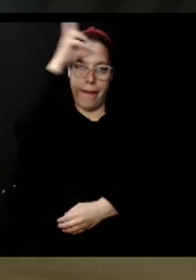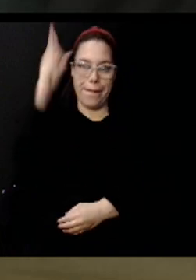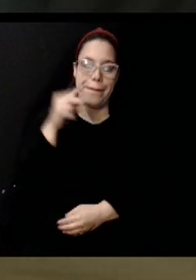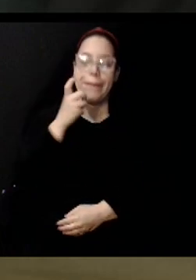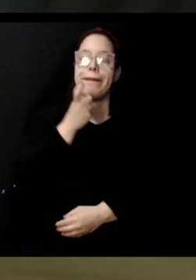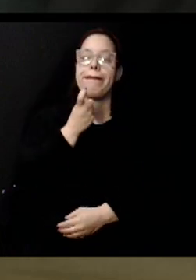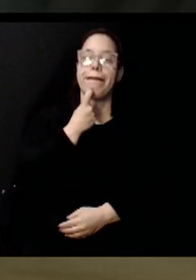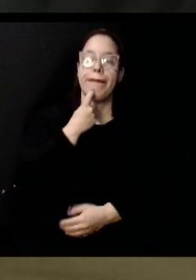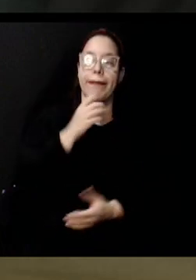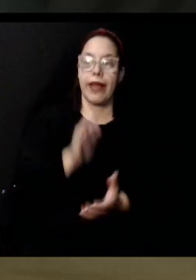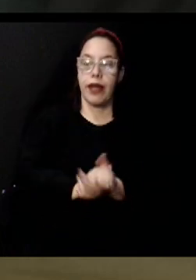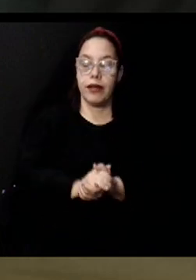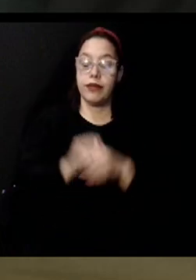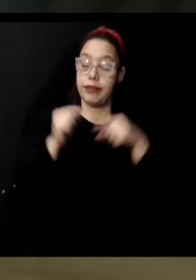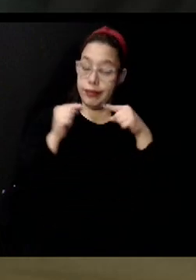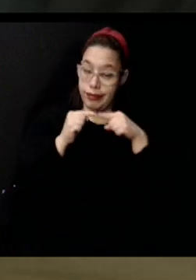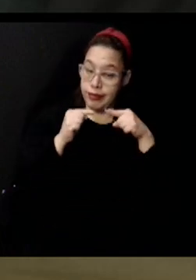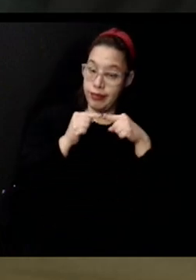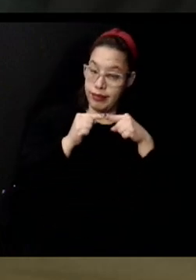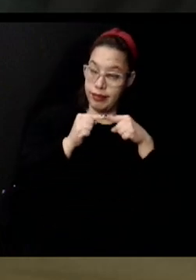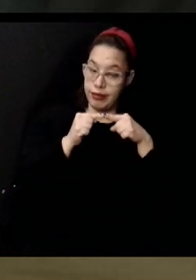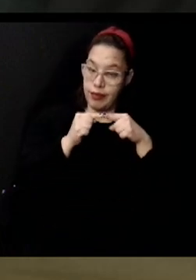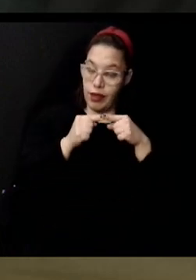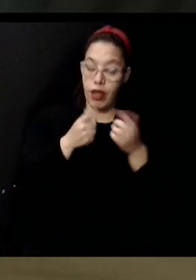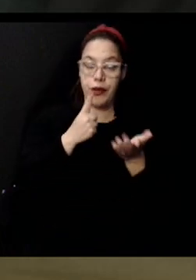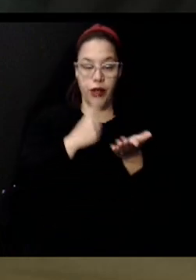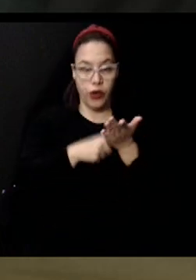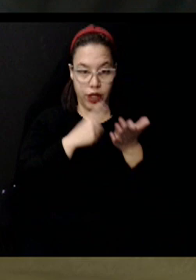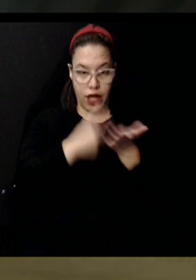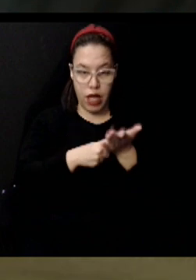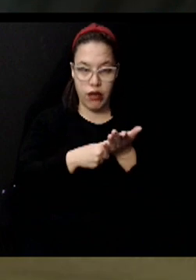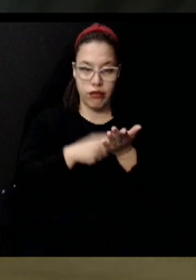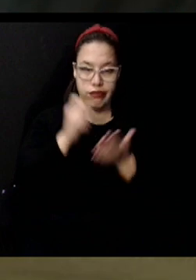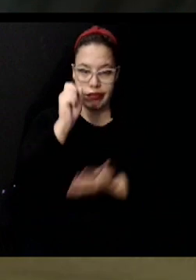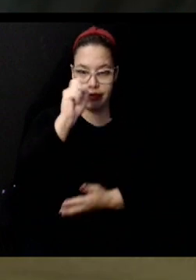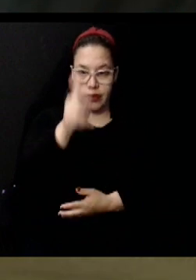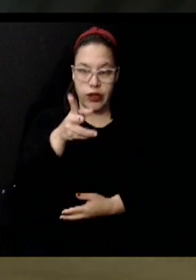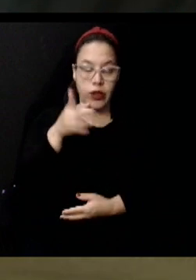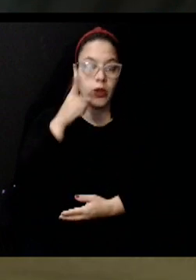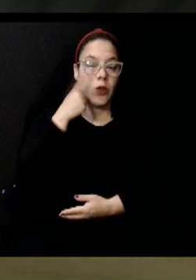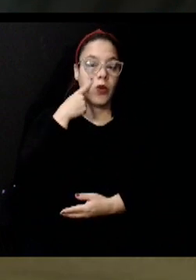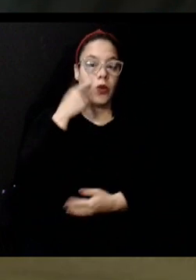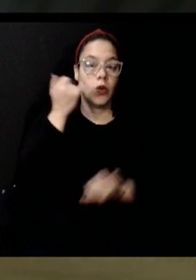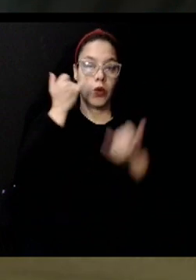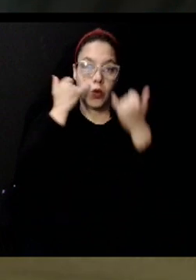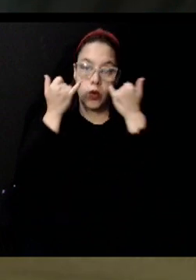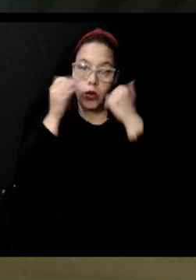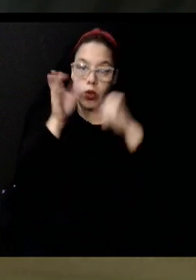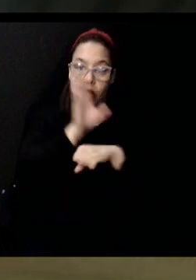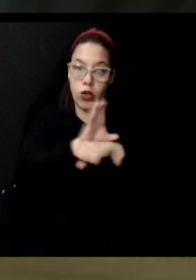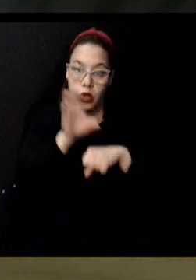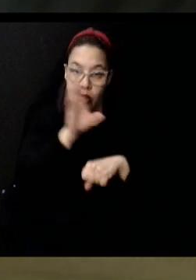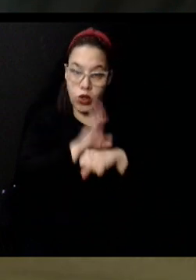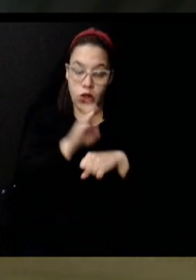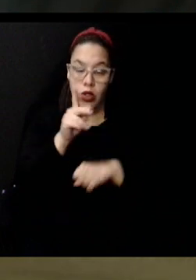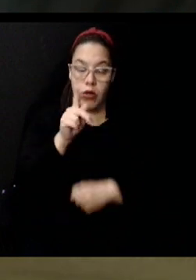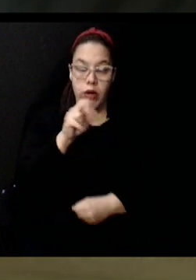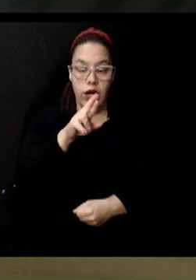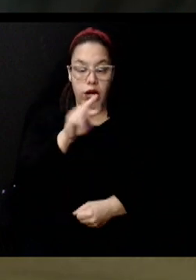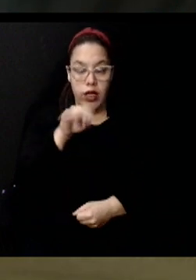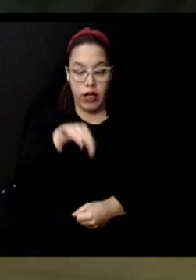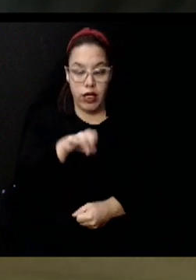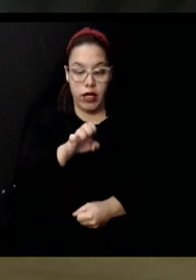Campinas. Combinado? Muito bem, mais informação chegando e olha só, em curso de parentalidade responsável segue com